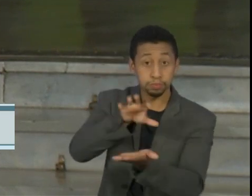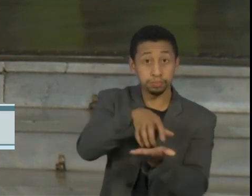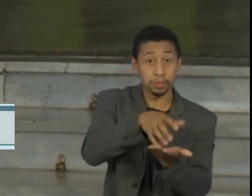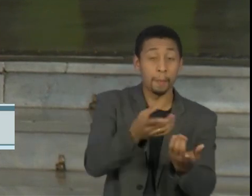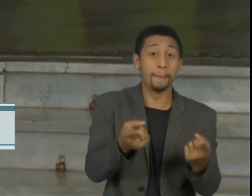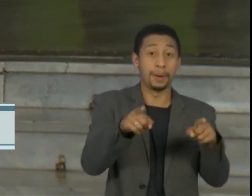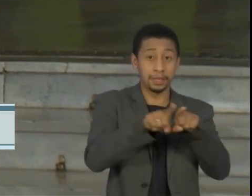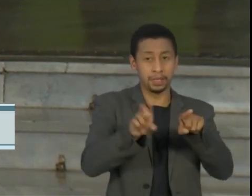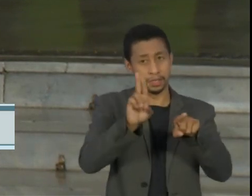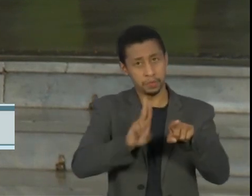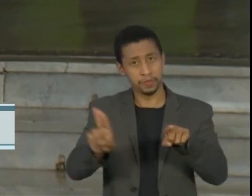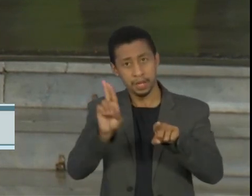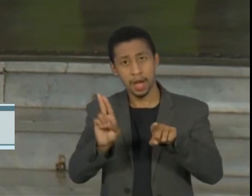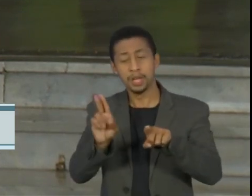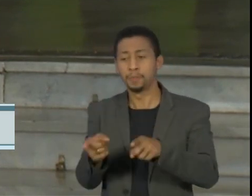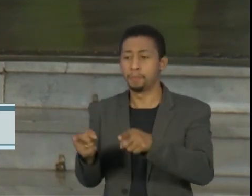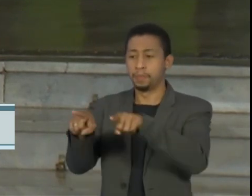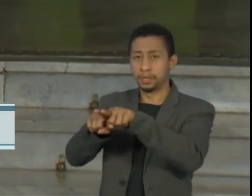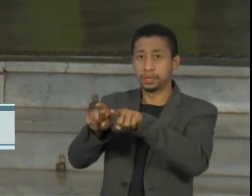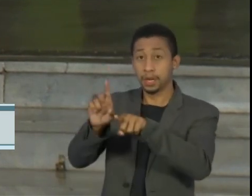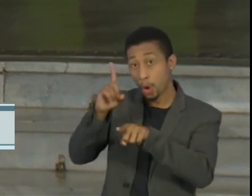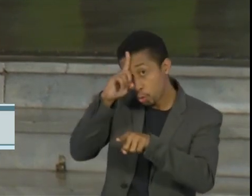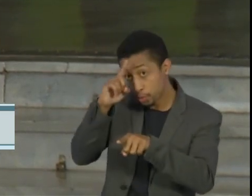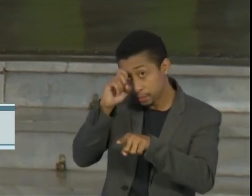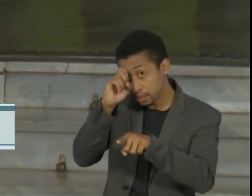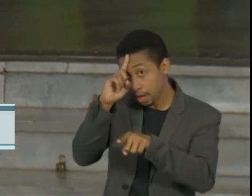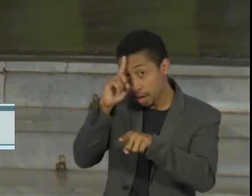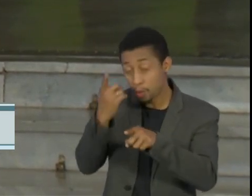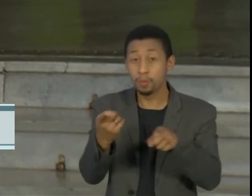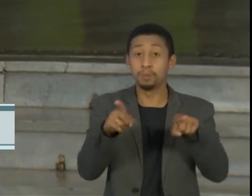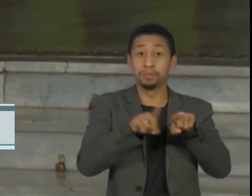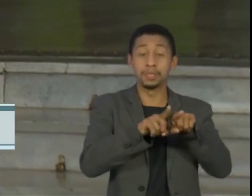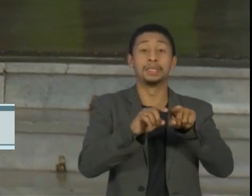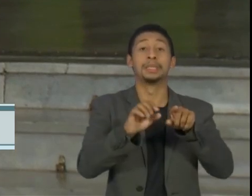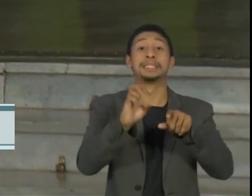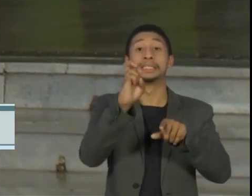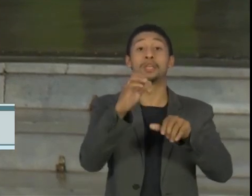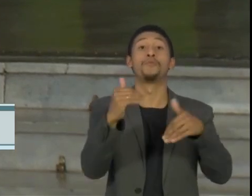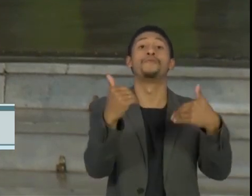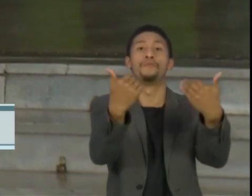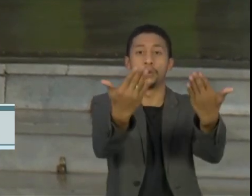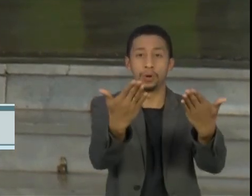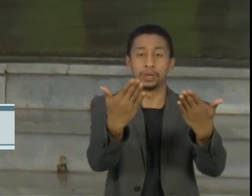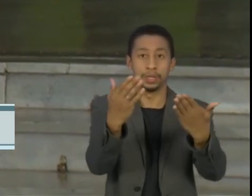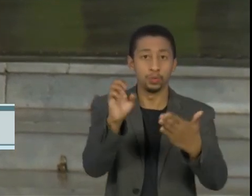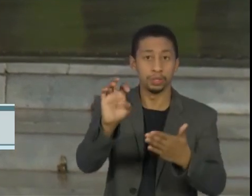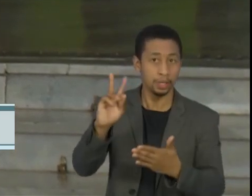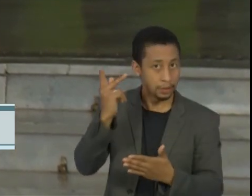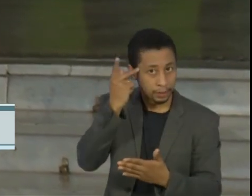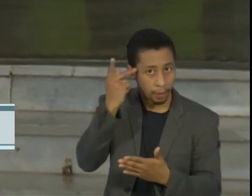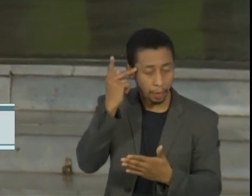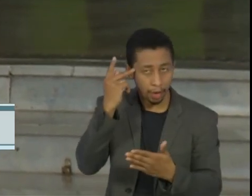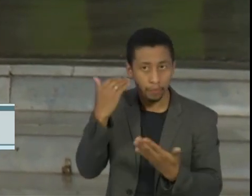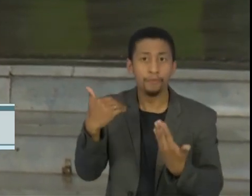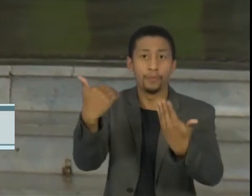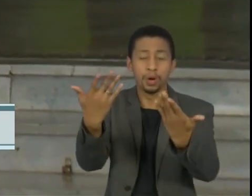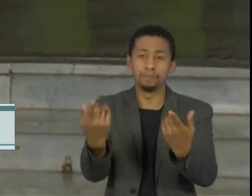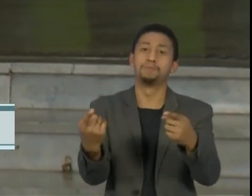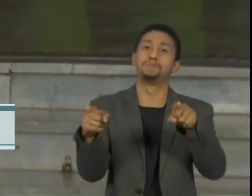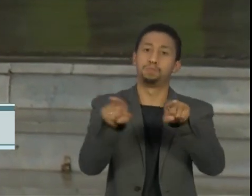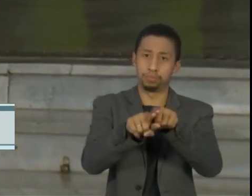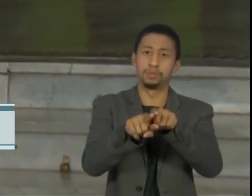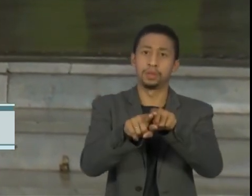e a grandes hospitais, e mais 5 fora do estado de São Paulo, todos ligados a instituições com